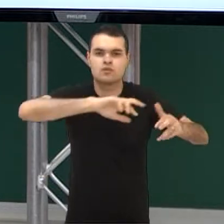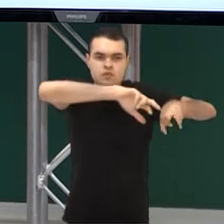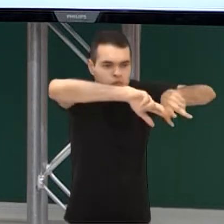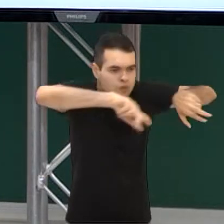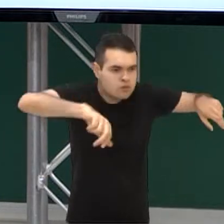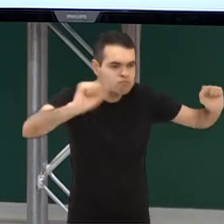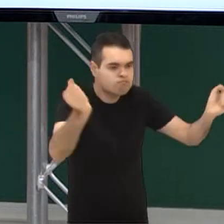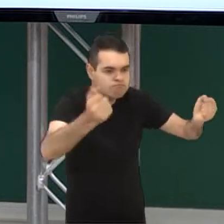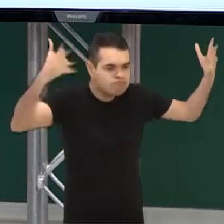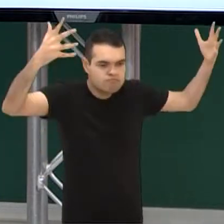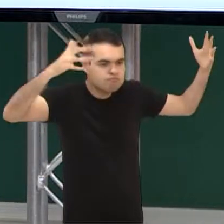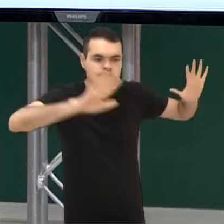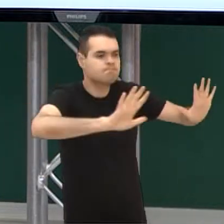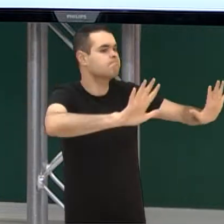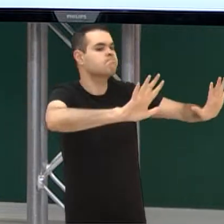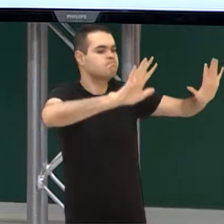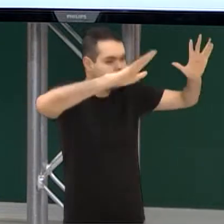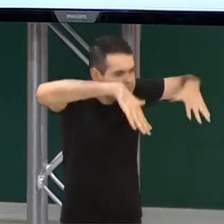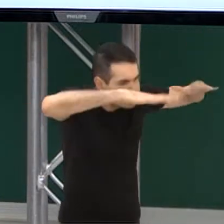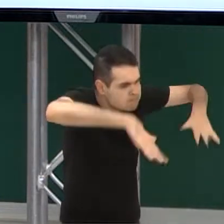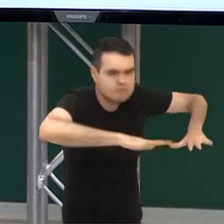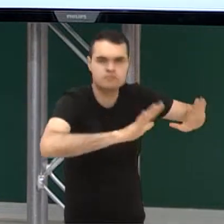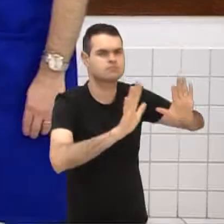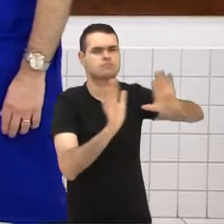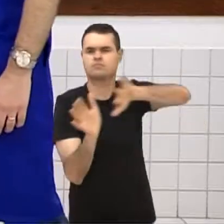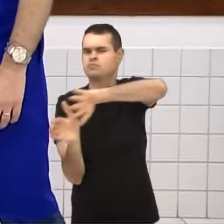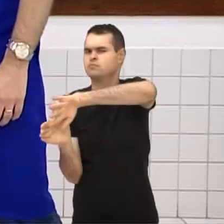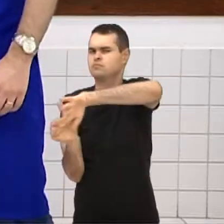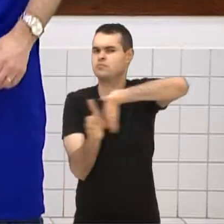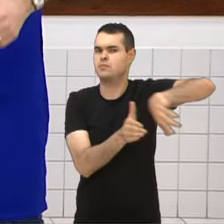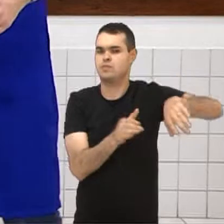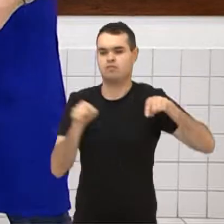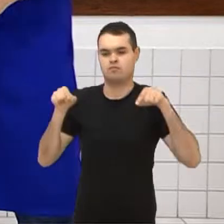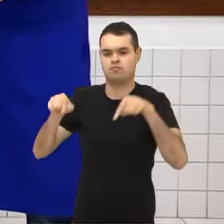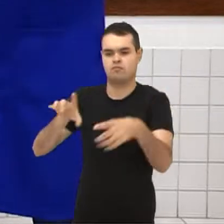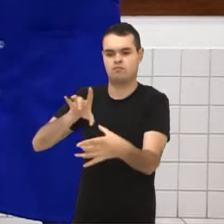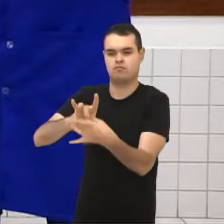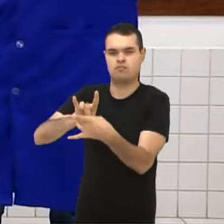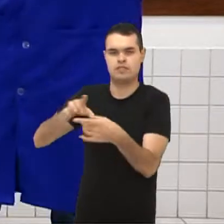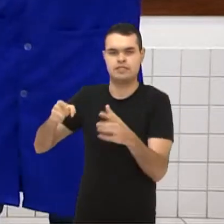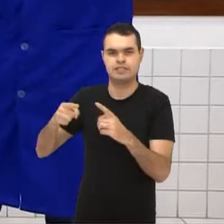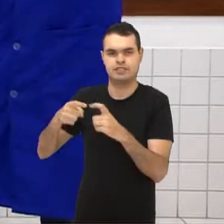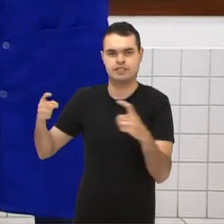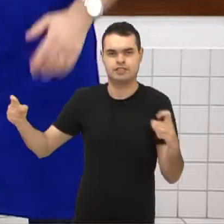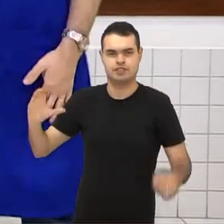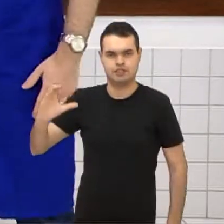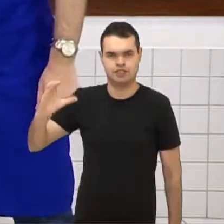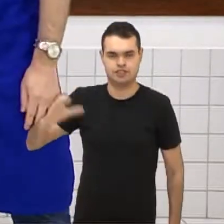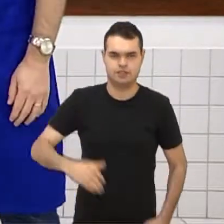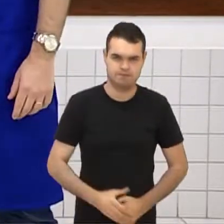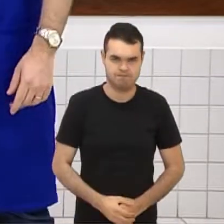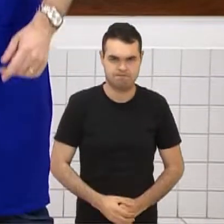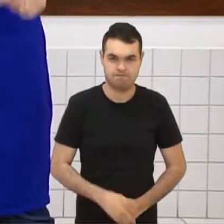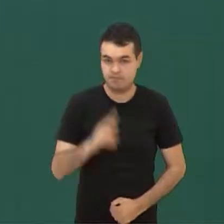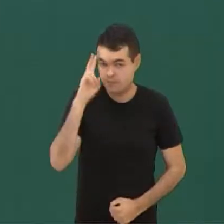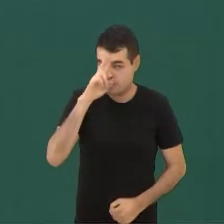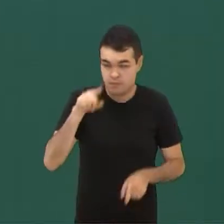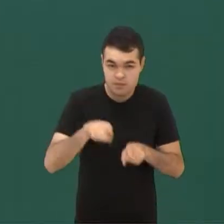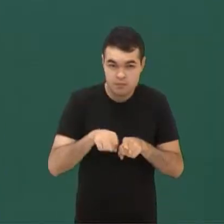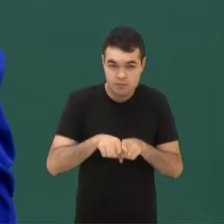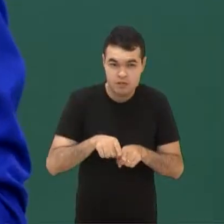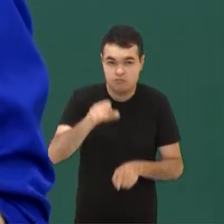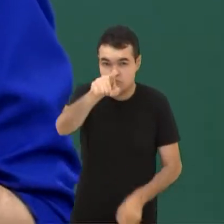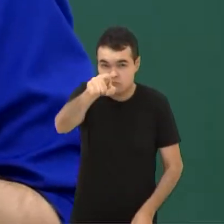forma fantástica, né? A gente vai para a ciência. O que mais, Fábio? Então, professor, vamos lembrar o nosso estudante que está em casa assistindo a gente, que